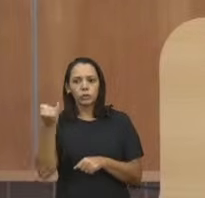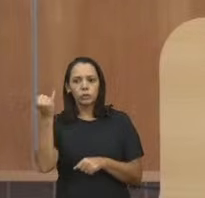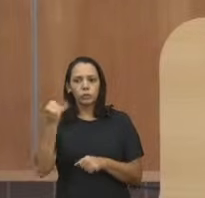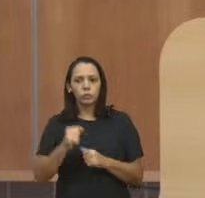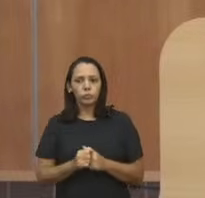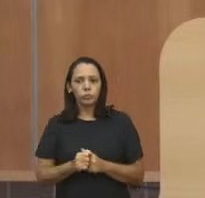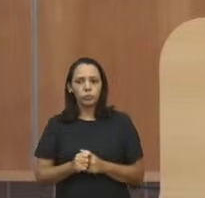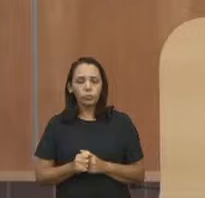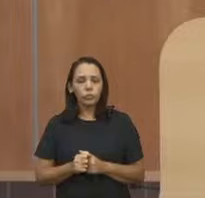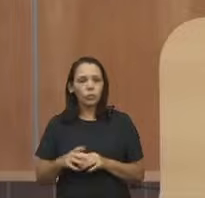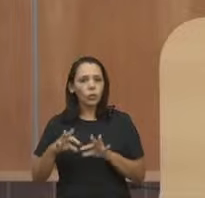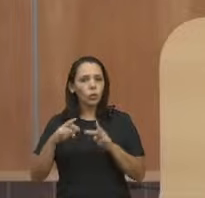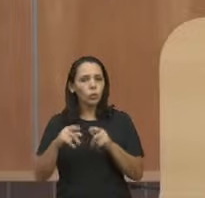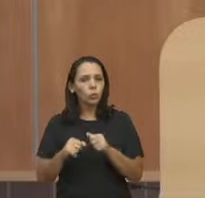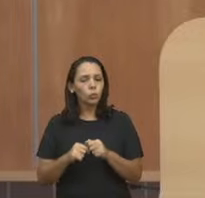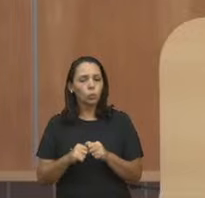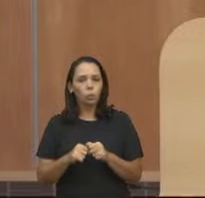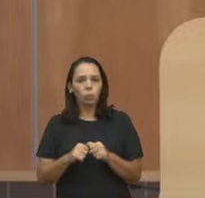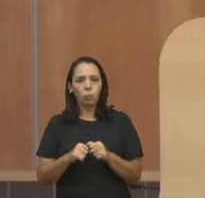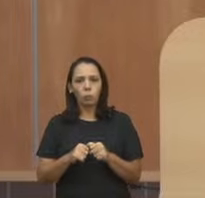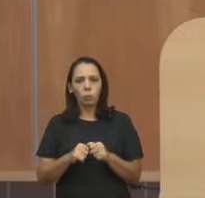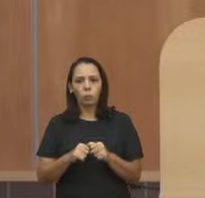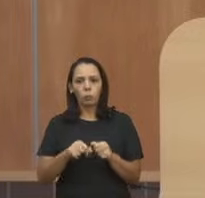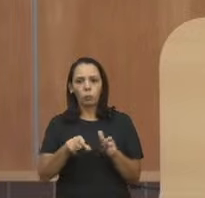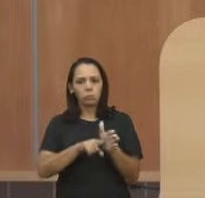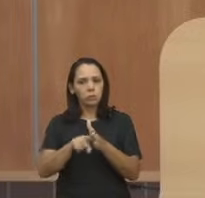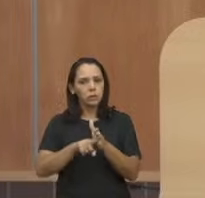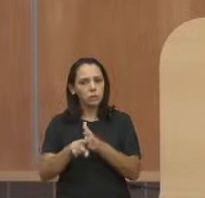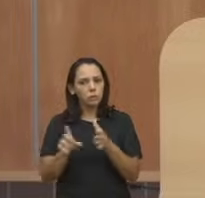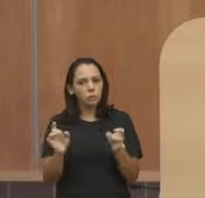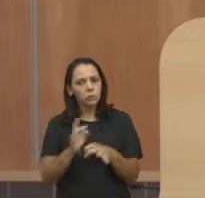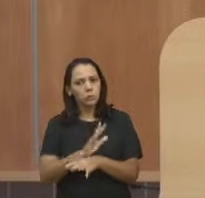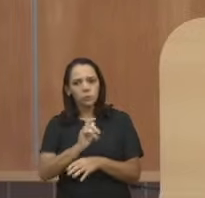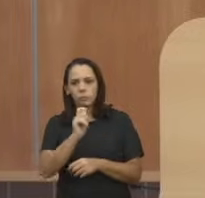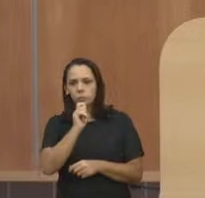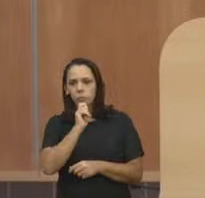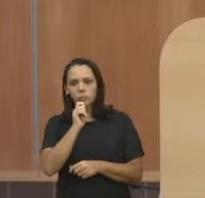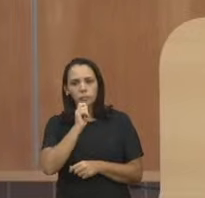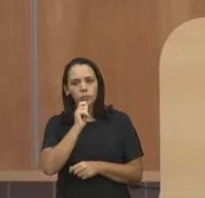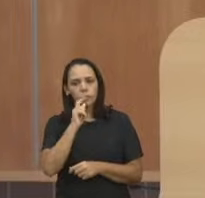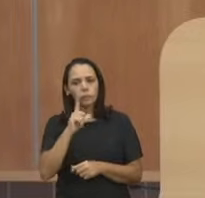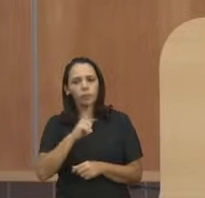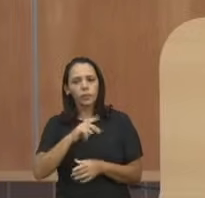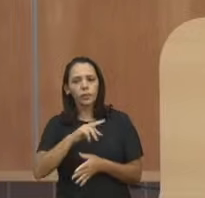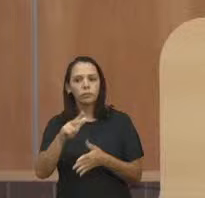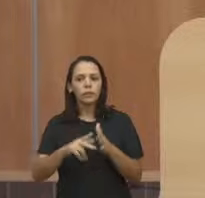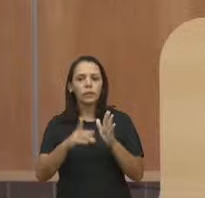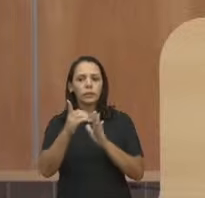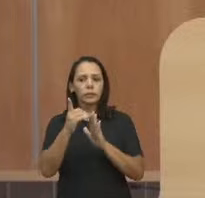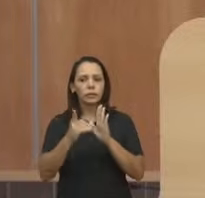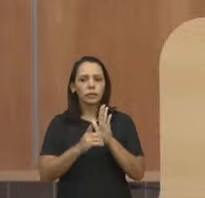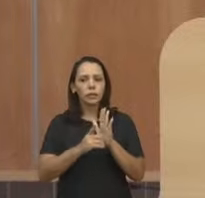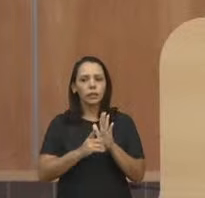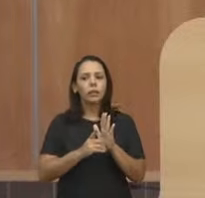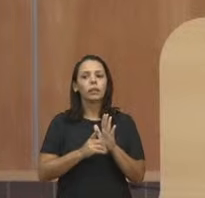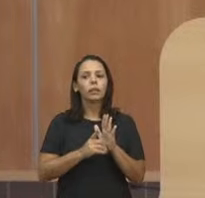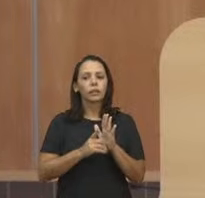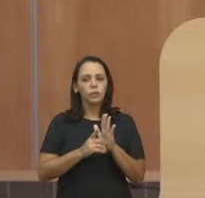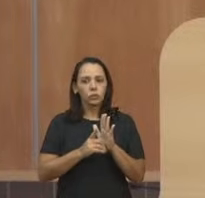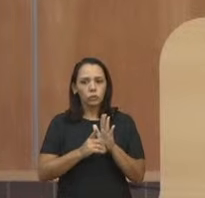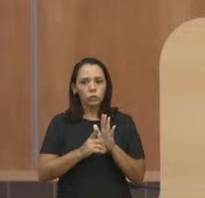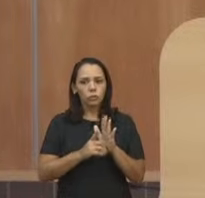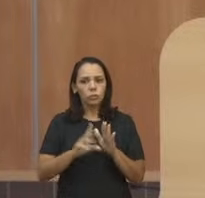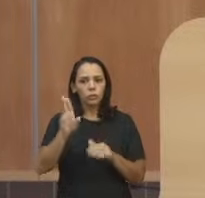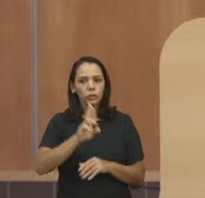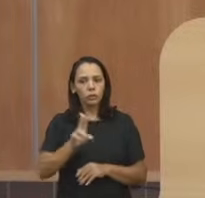gente não levantou todos esses números, a gente está considerando todos os decretos aqui, foram centenas de decretos de suplementação feitos pelo prefeito ao